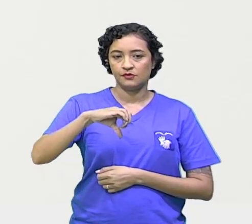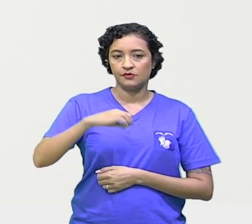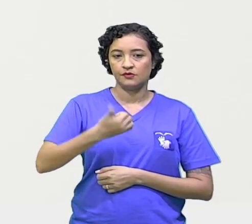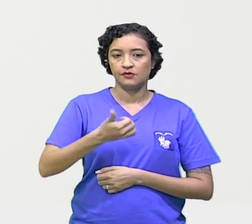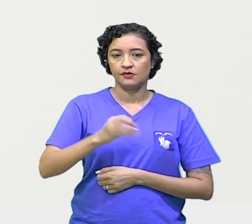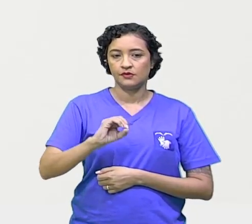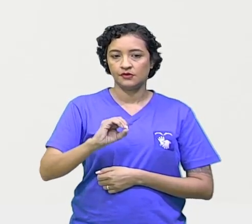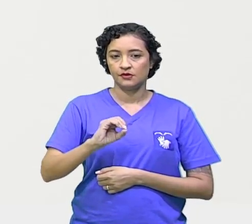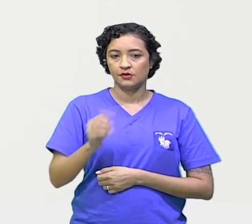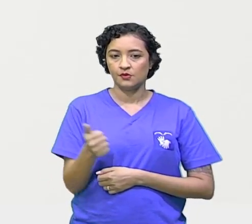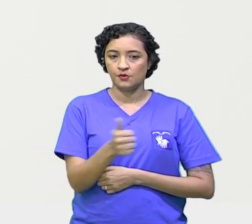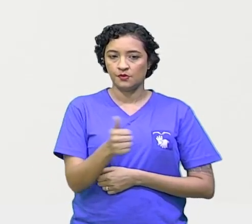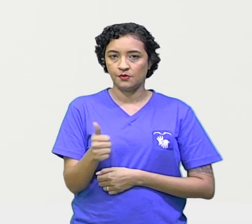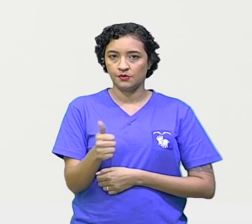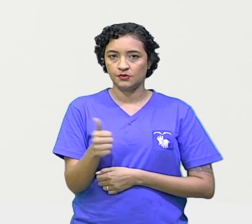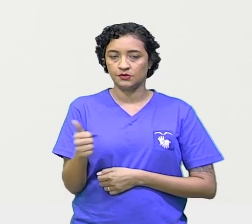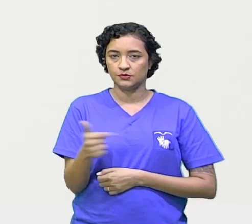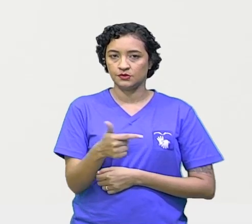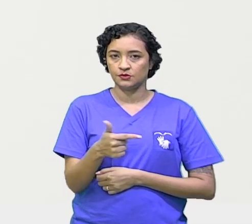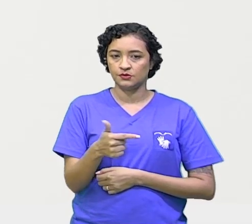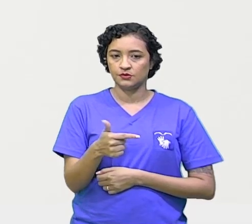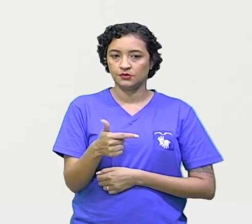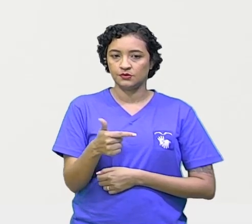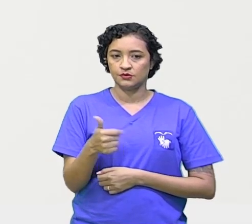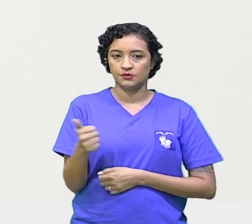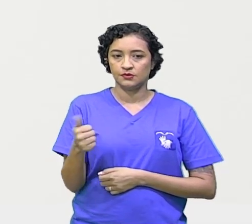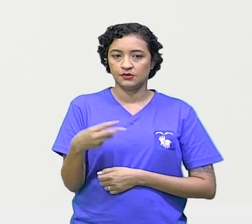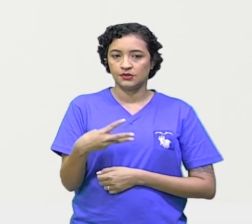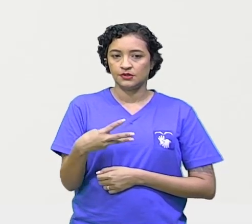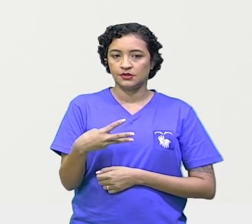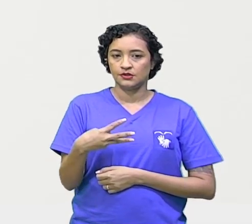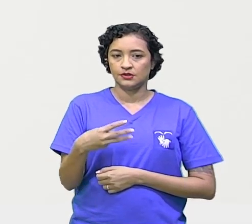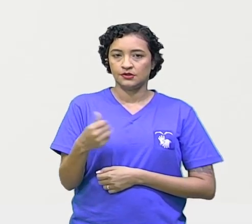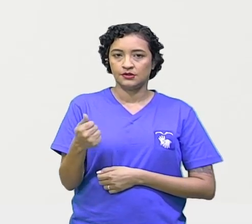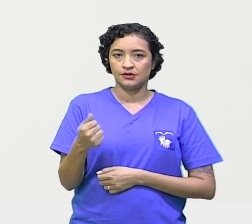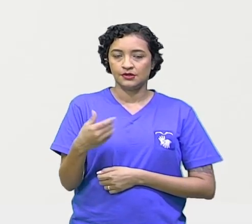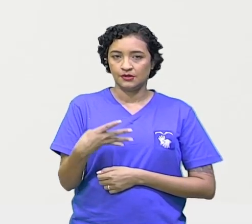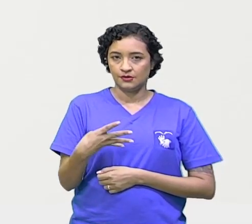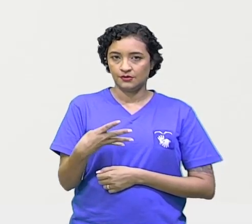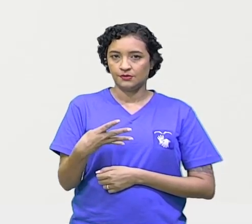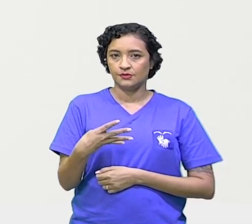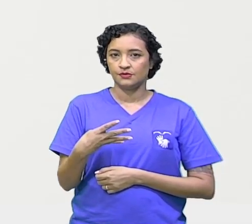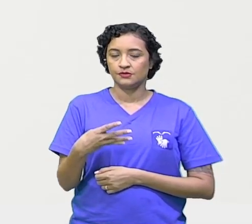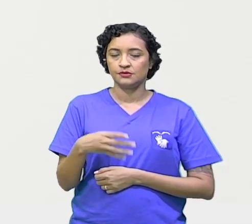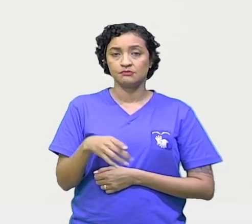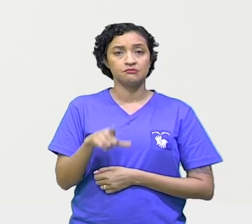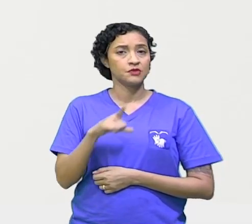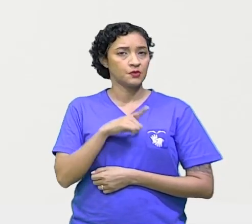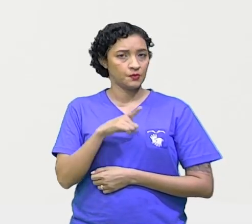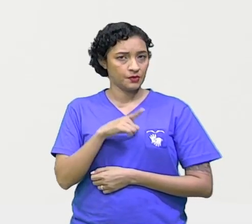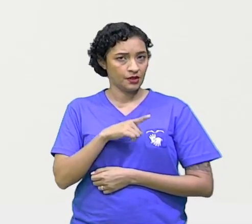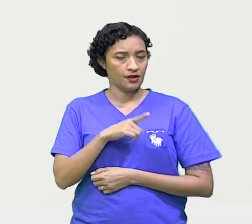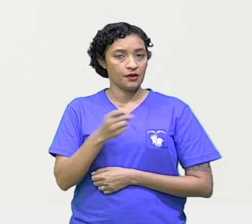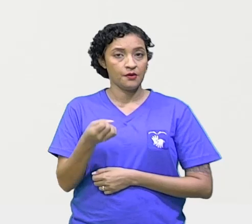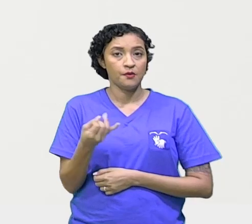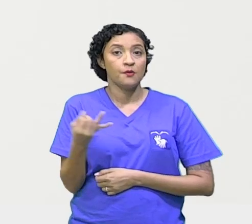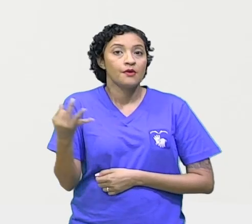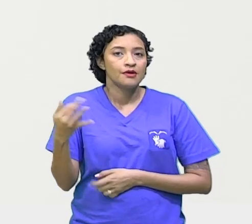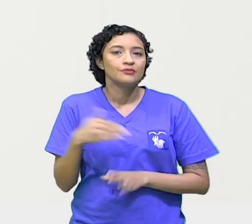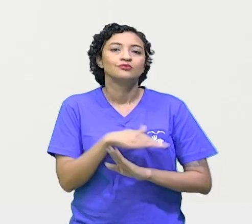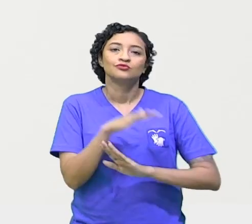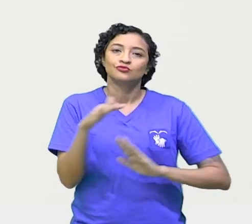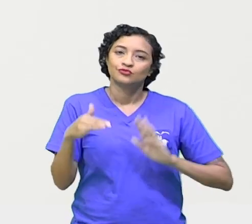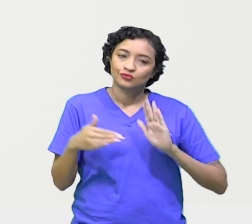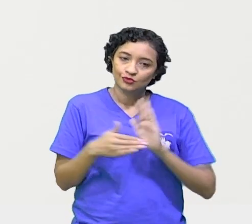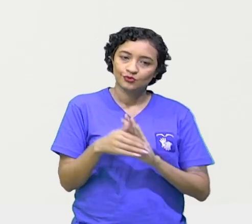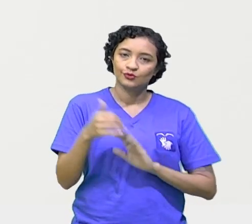9, 10, 11, 12, 13, 14. Ou seja, aparece 14